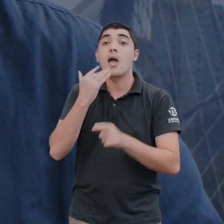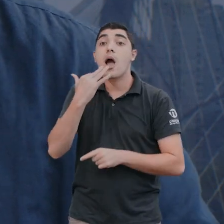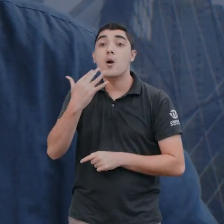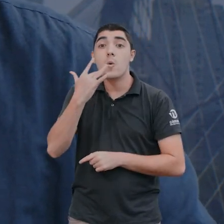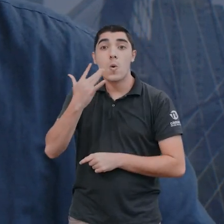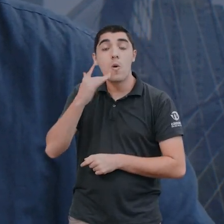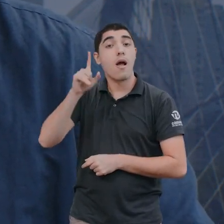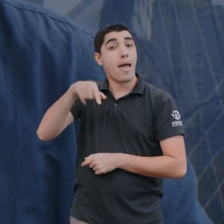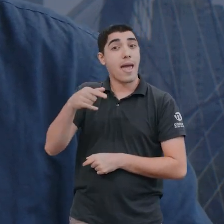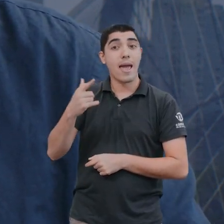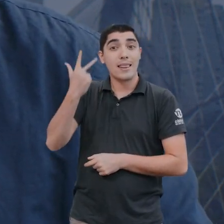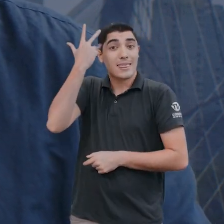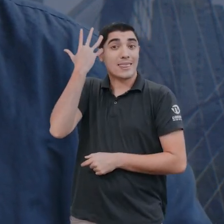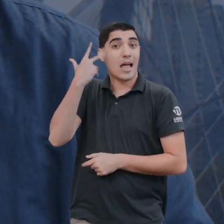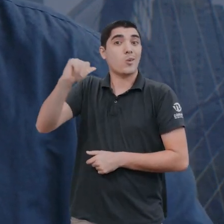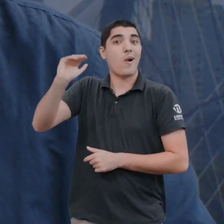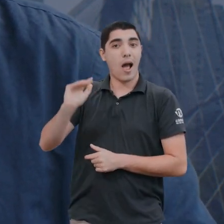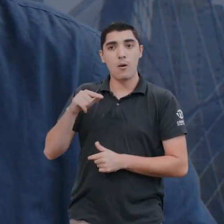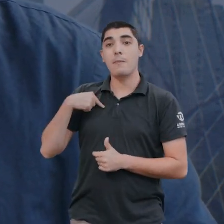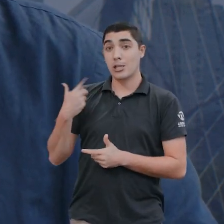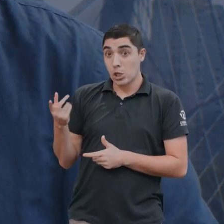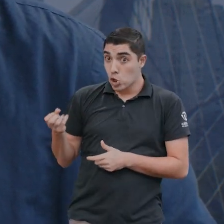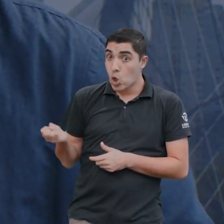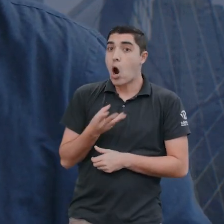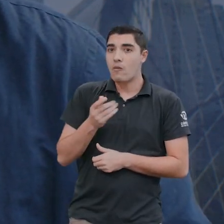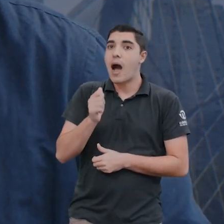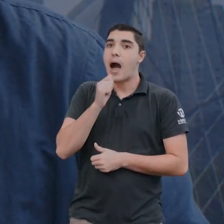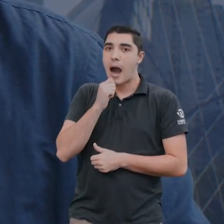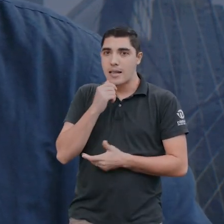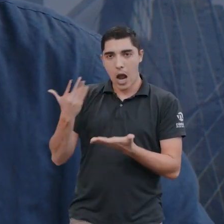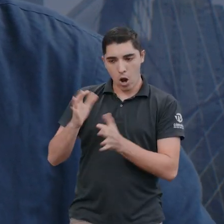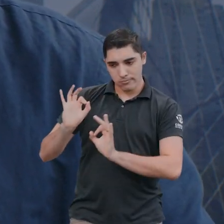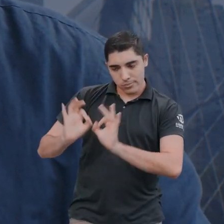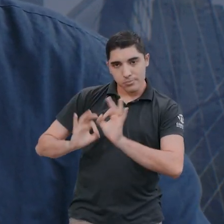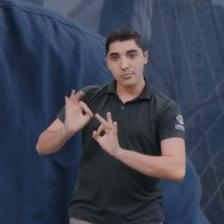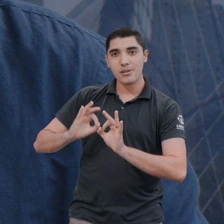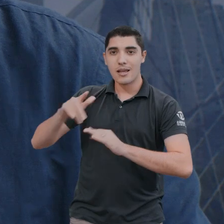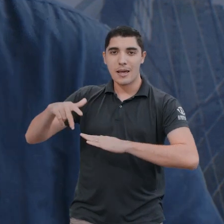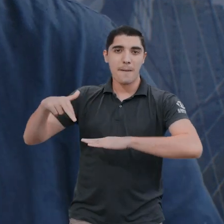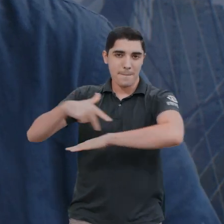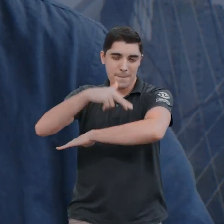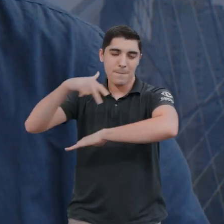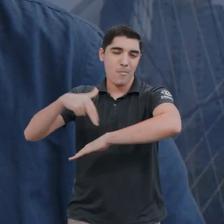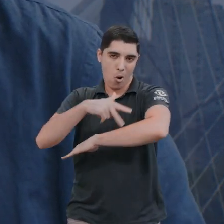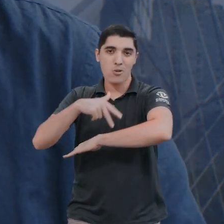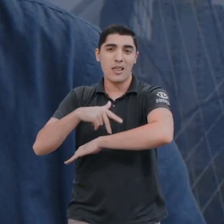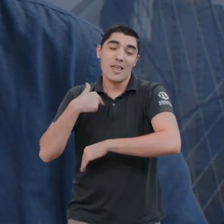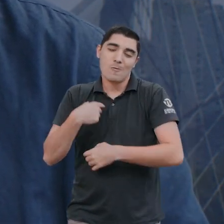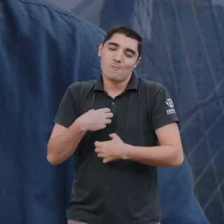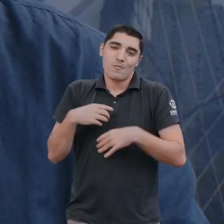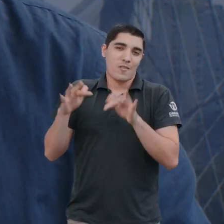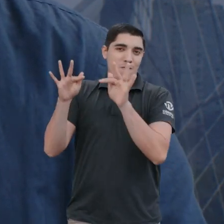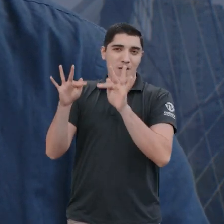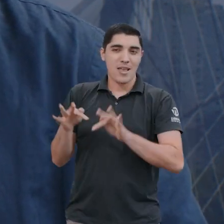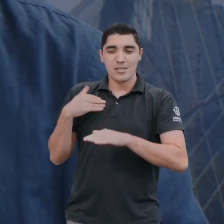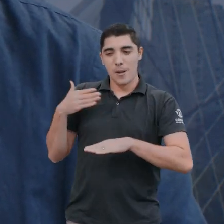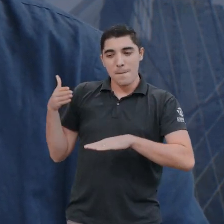muito novo também, mas que está sendo amplamente explorado agora no mercado da moda. E eu fico muito feliz de ser